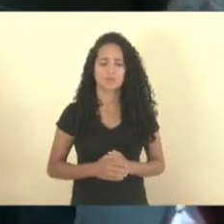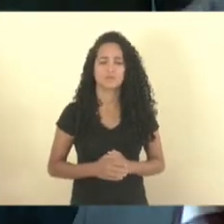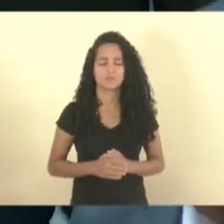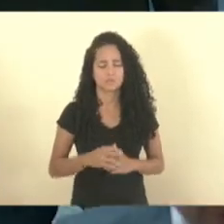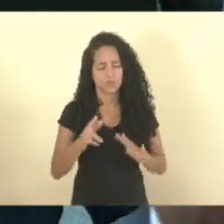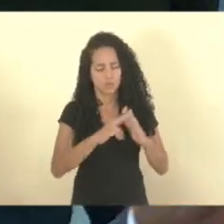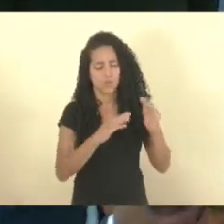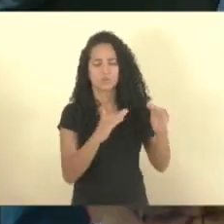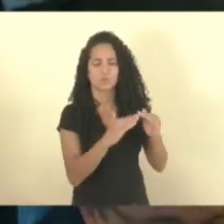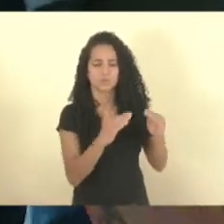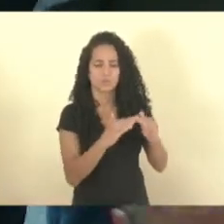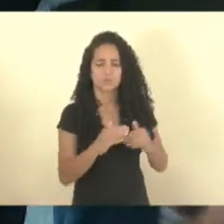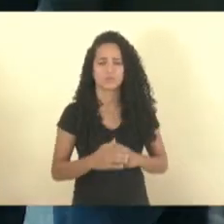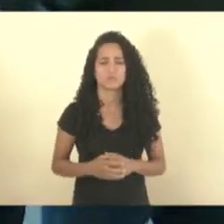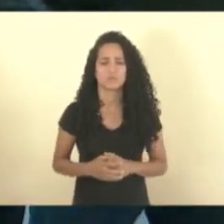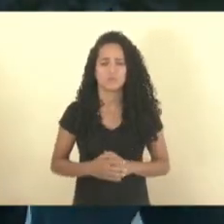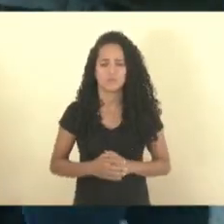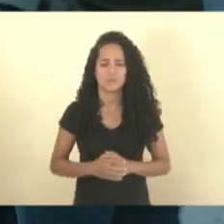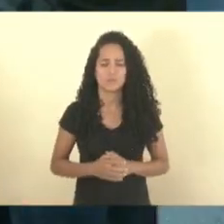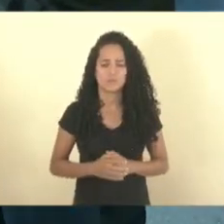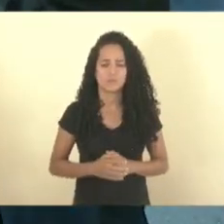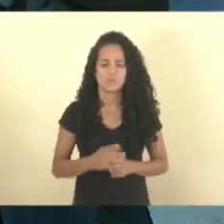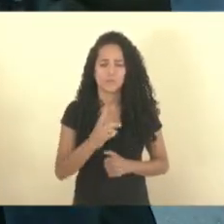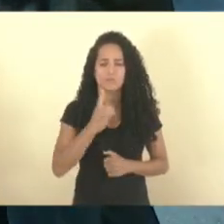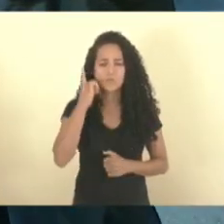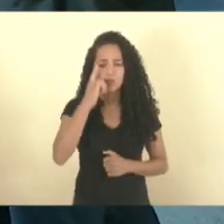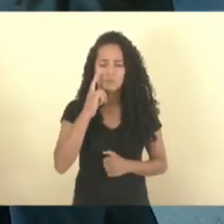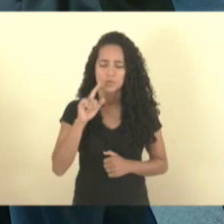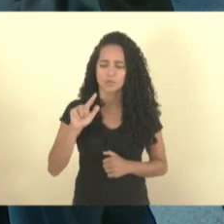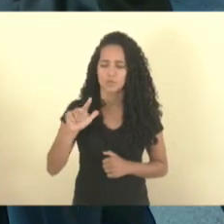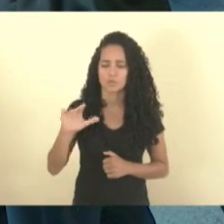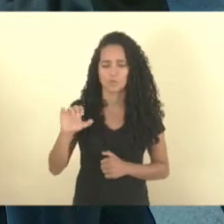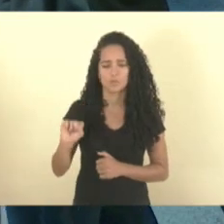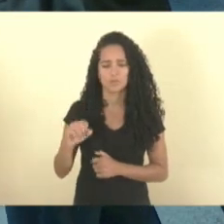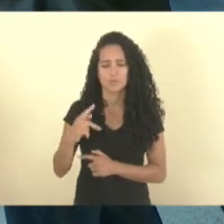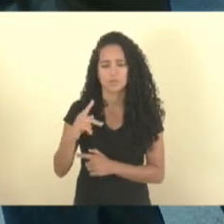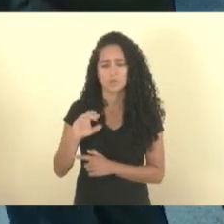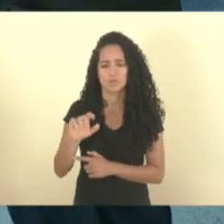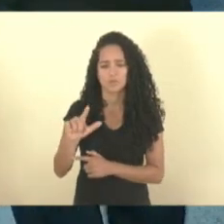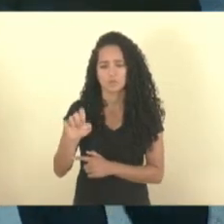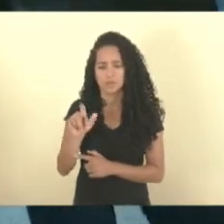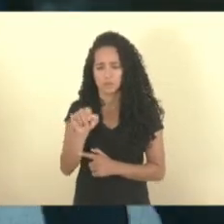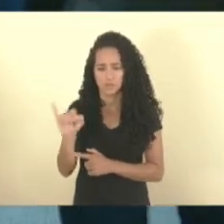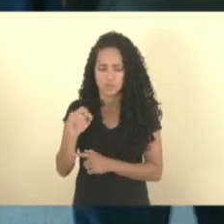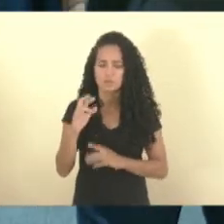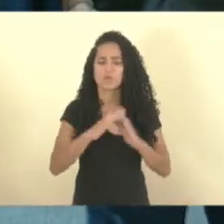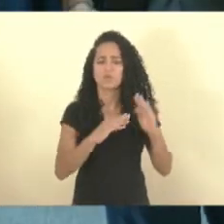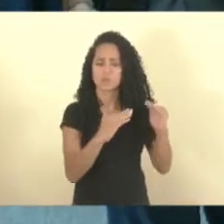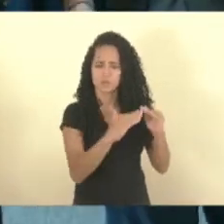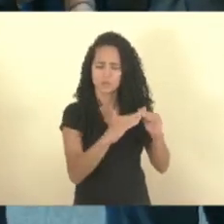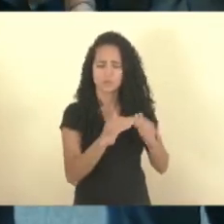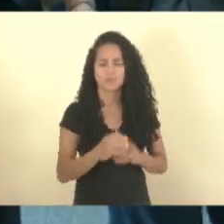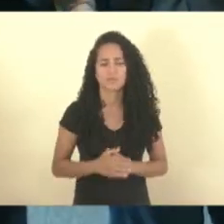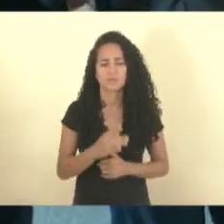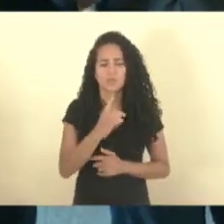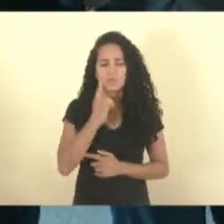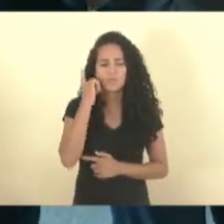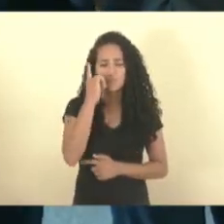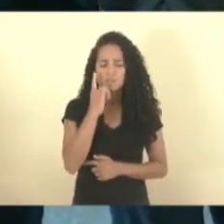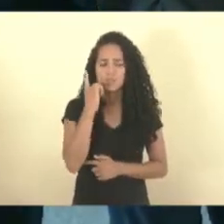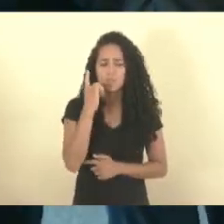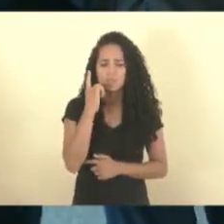Com o relator. Com o relator, deputado Lucas Polese. Com o relator.